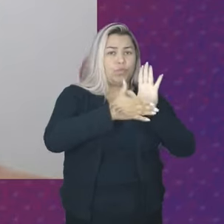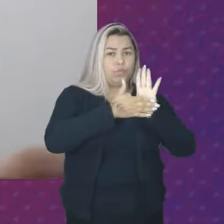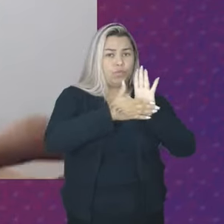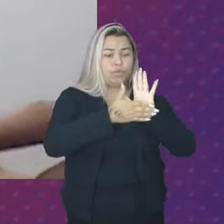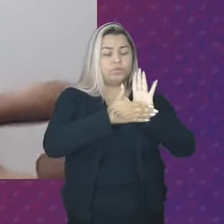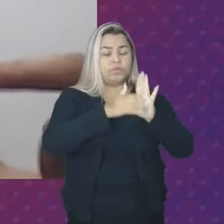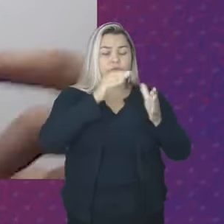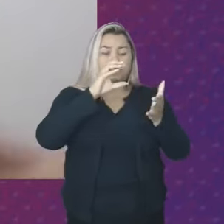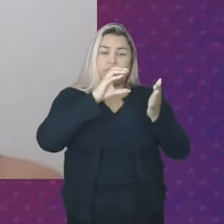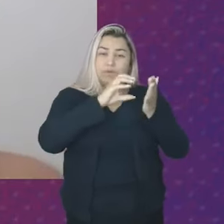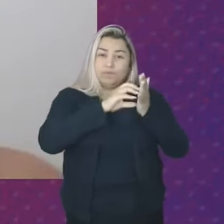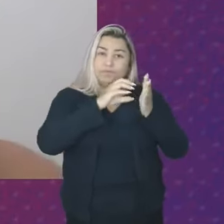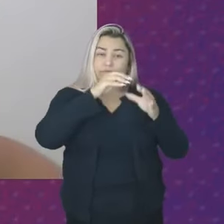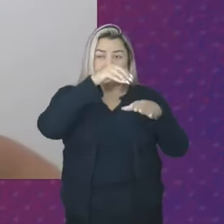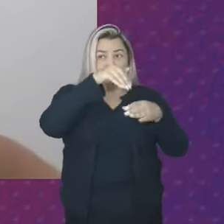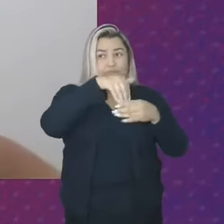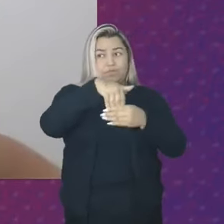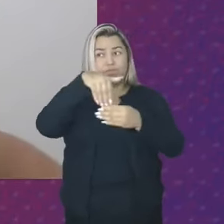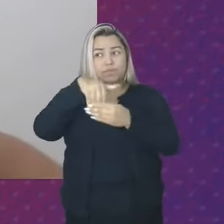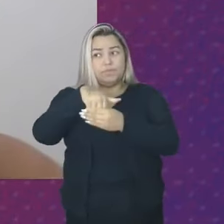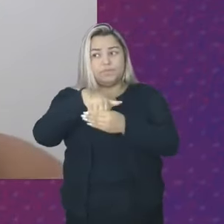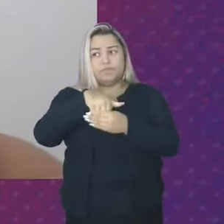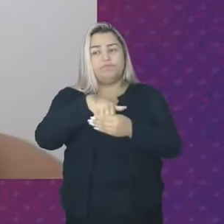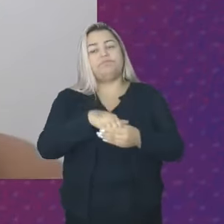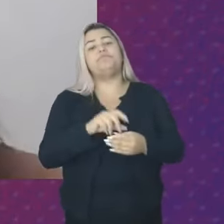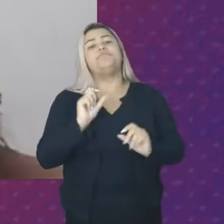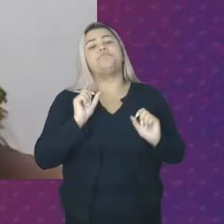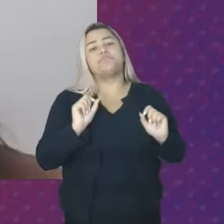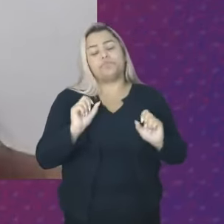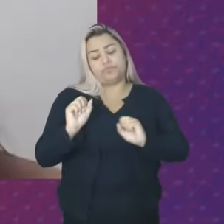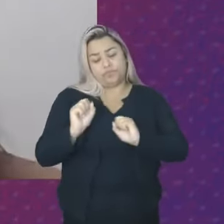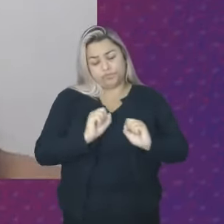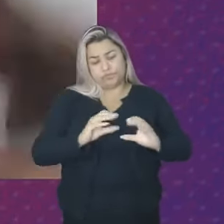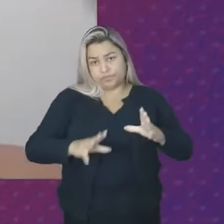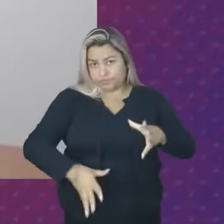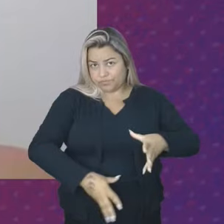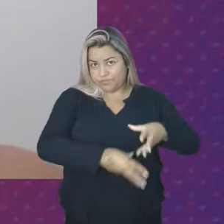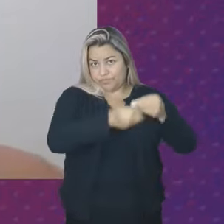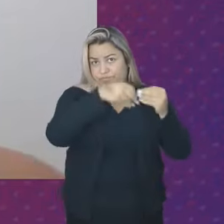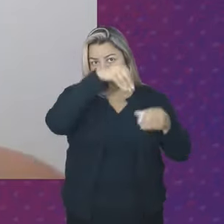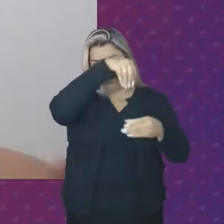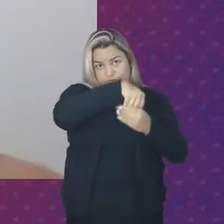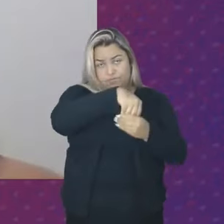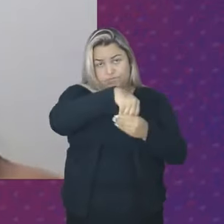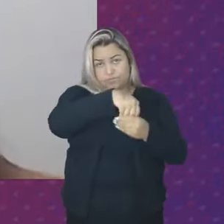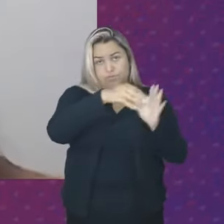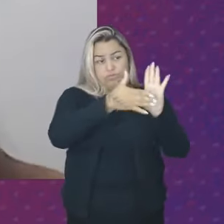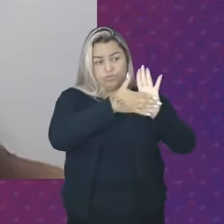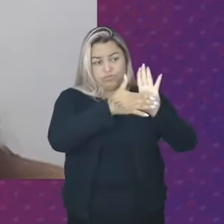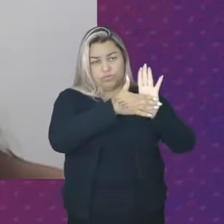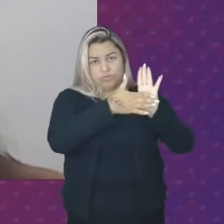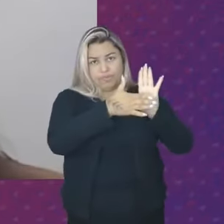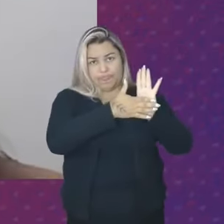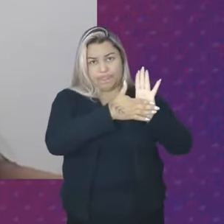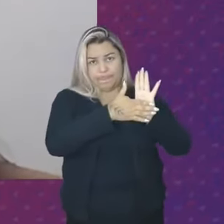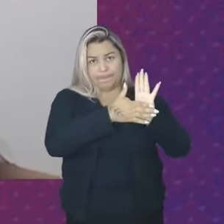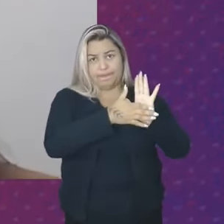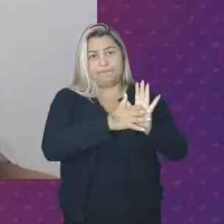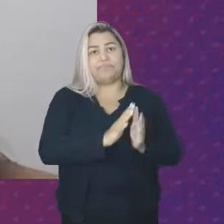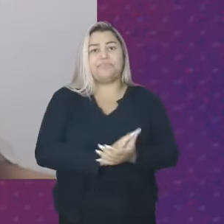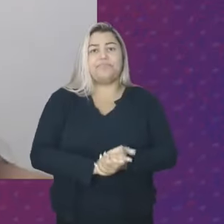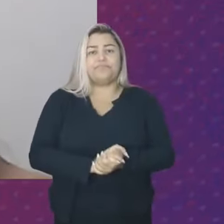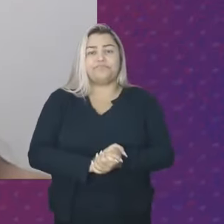sua candidatura, o que elas podem contribuir dentro dessa proposta que está estruturada para a